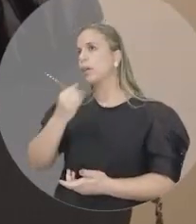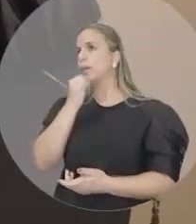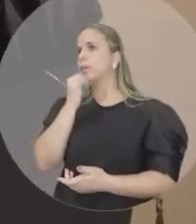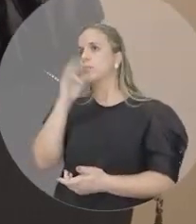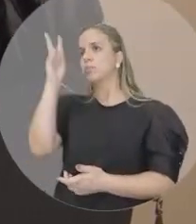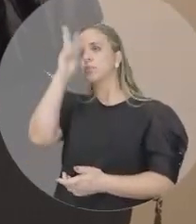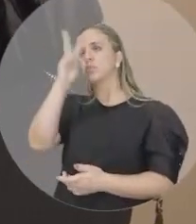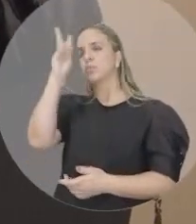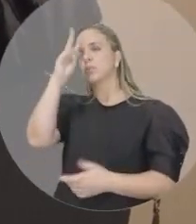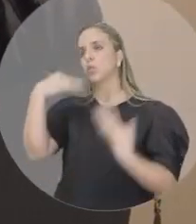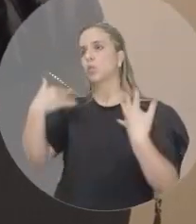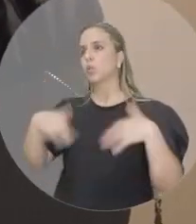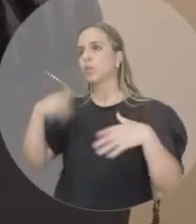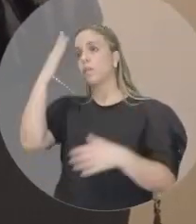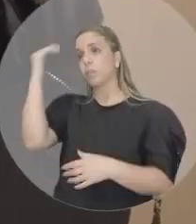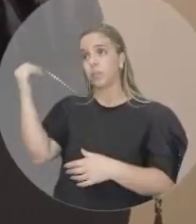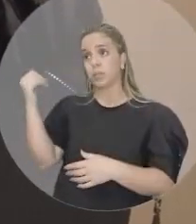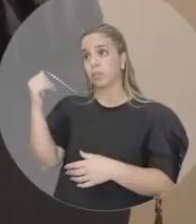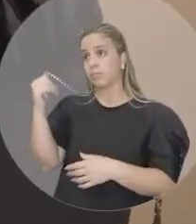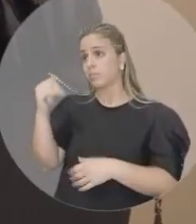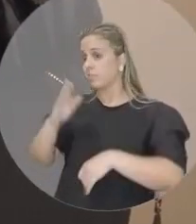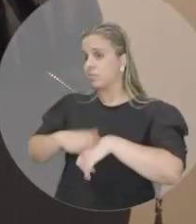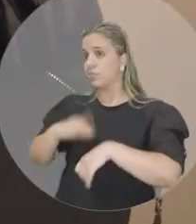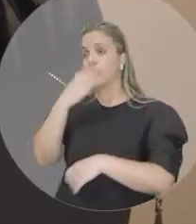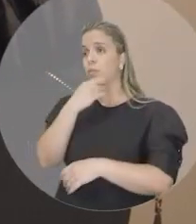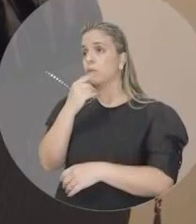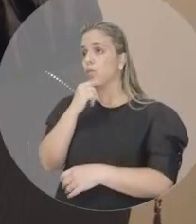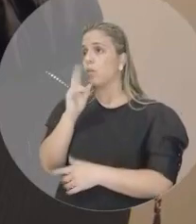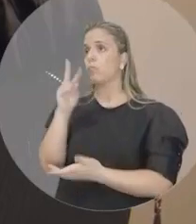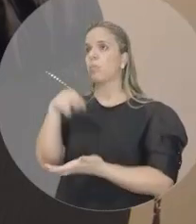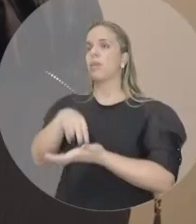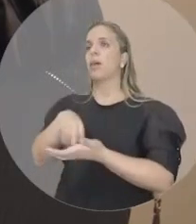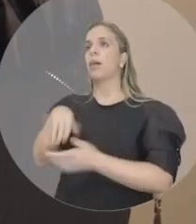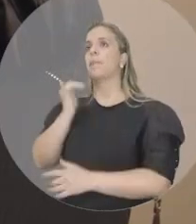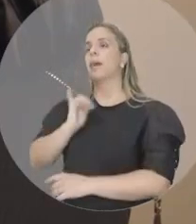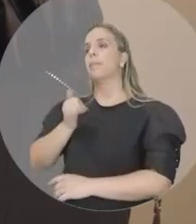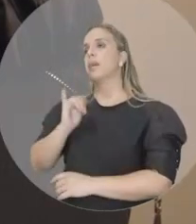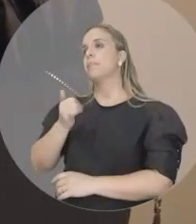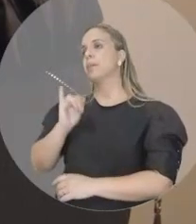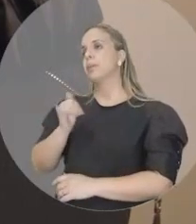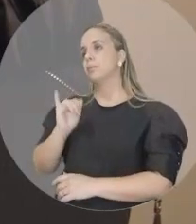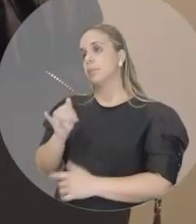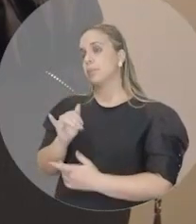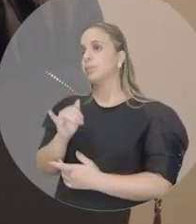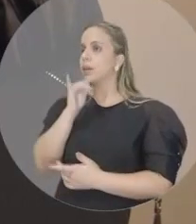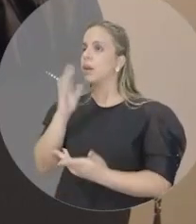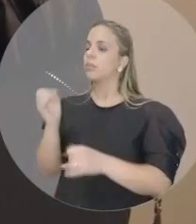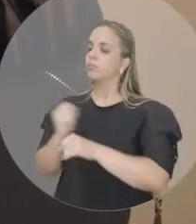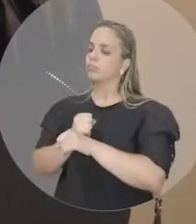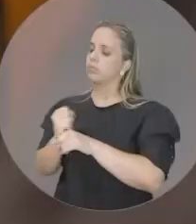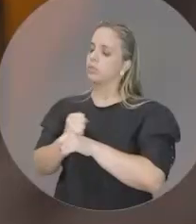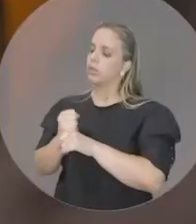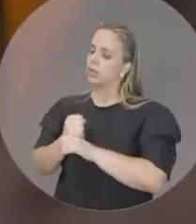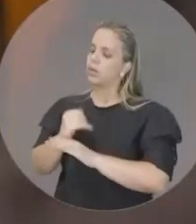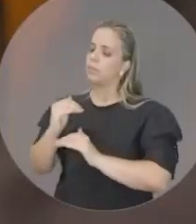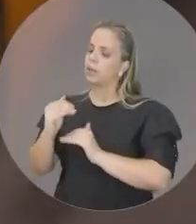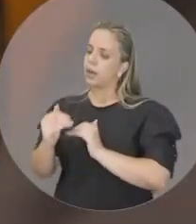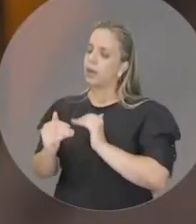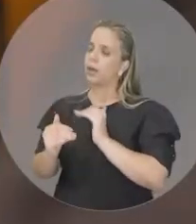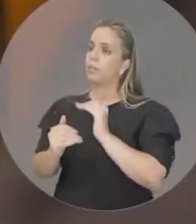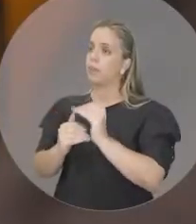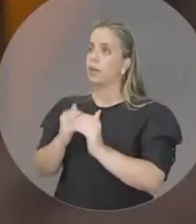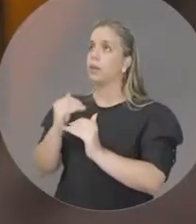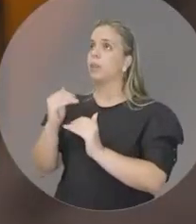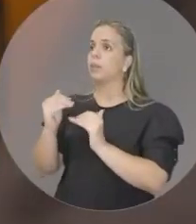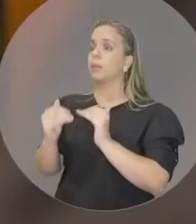grandes narrativas? É o homem que narra e conta. Com o passar do tempo, a partir do momento